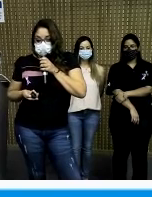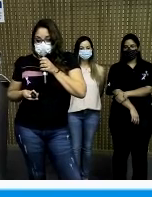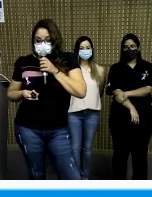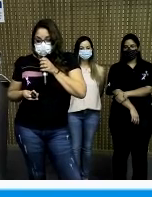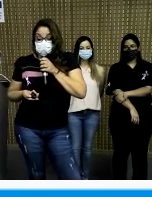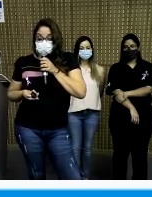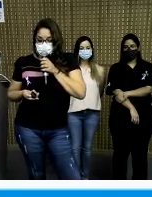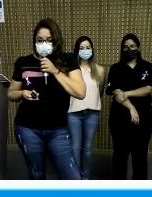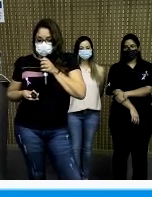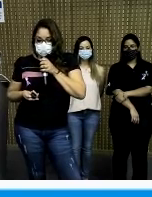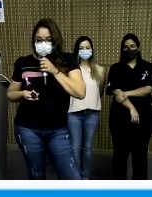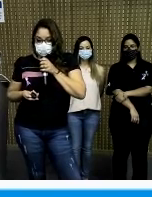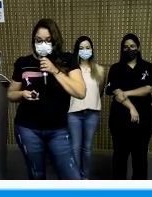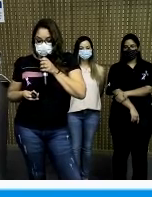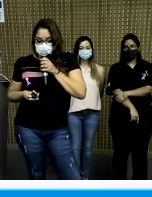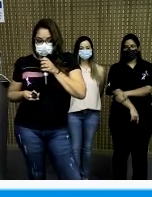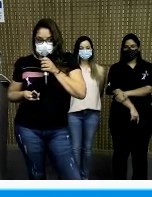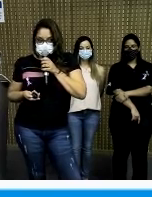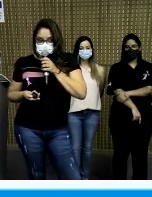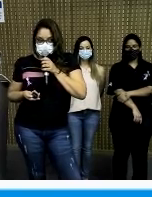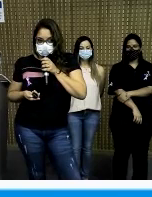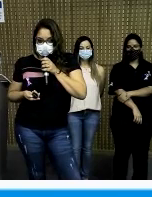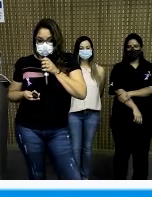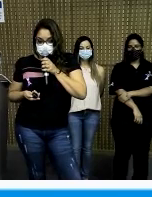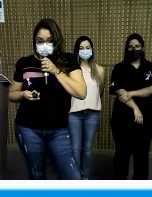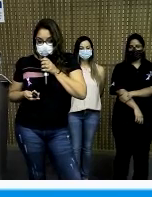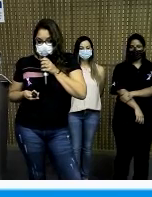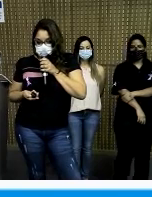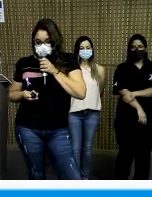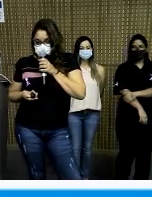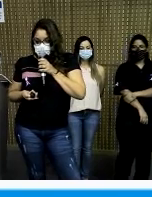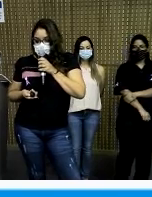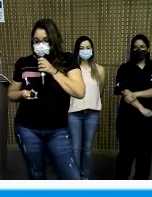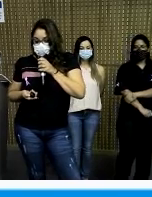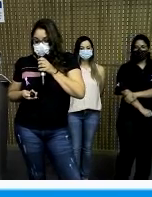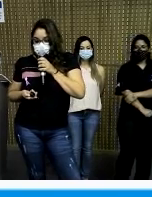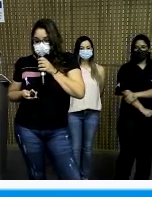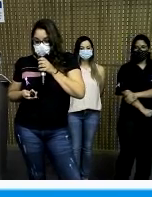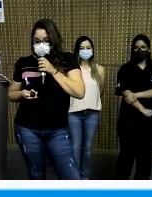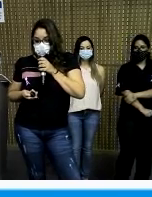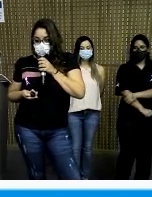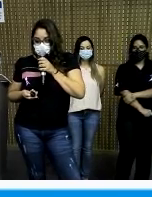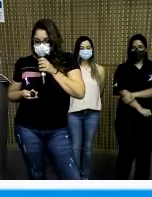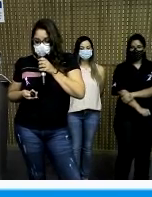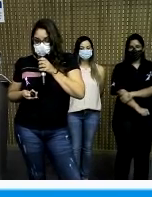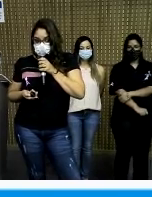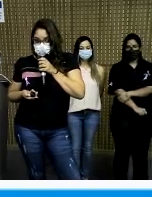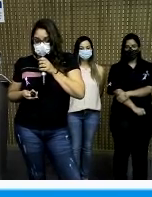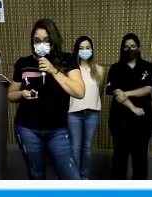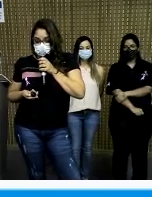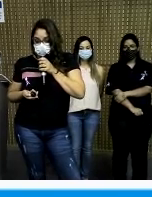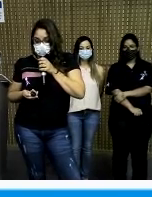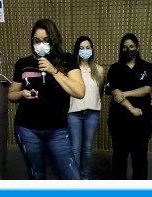Para as consultas médicas e de enfermagem às crianças menores de 10 anos, nós também tivemos um aumento de